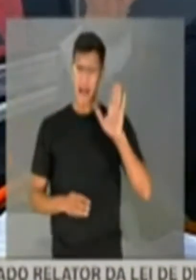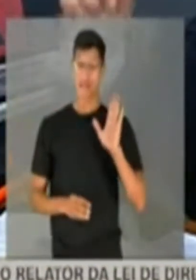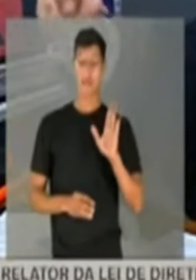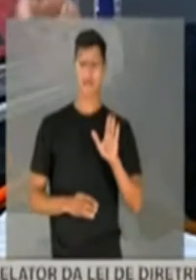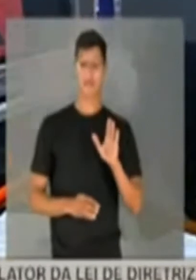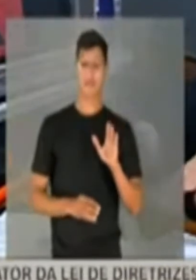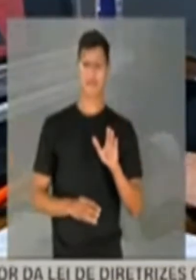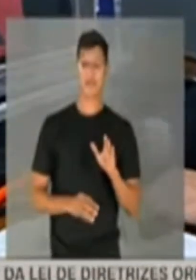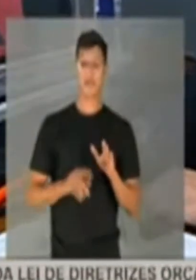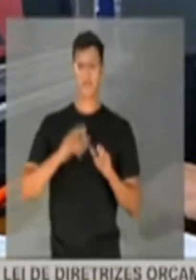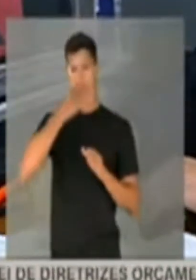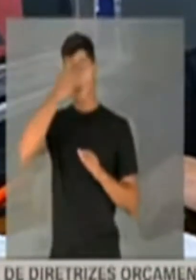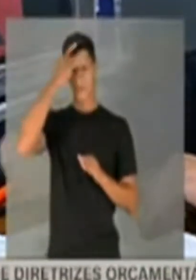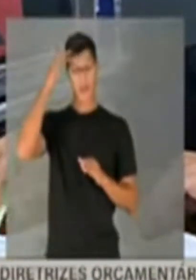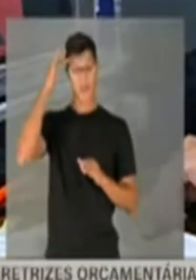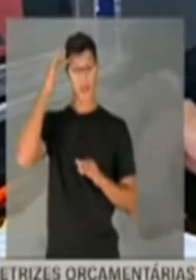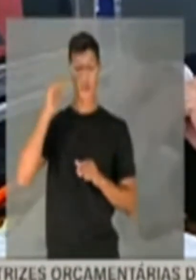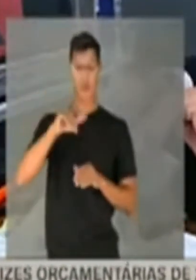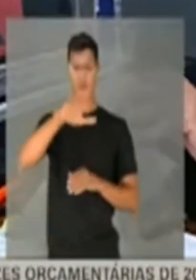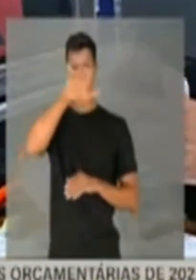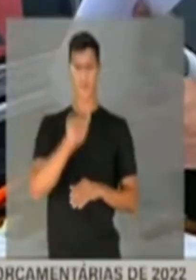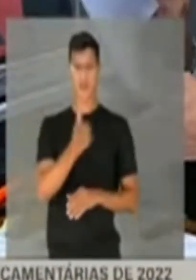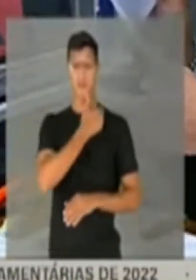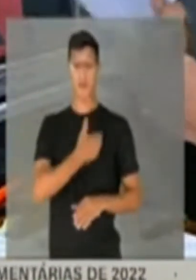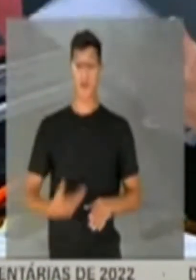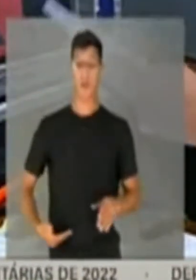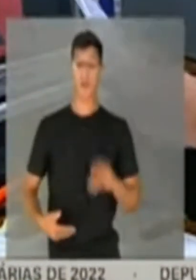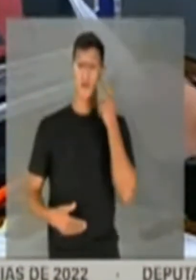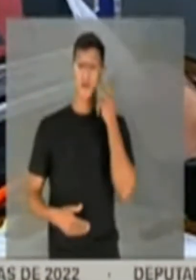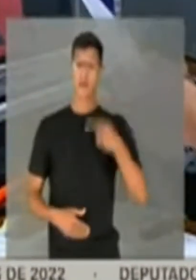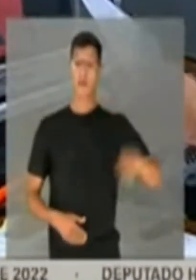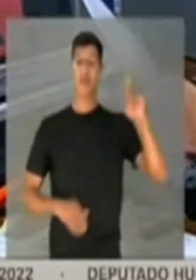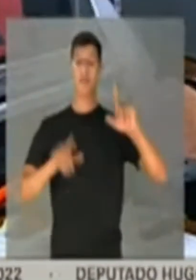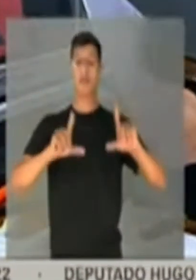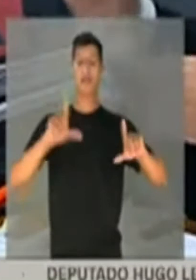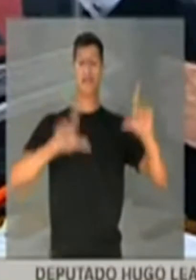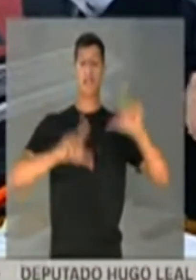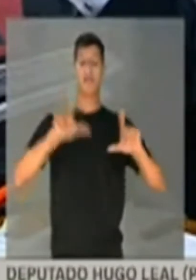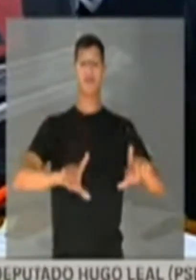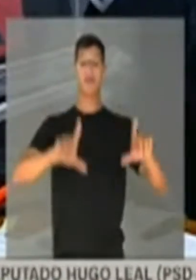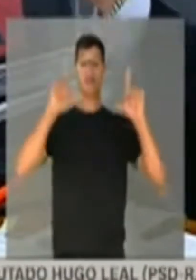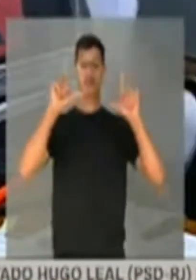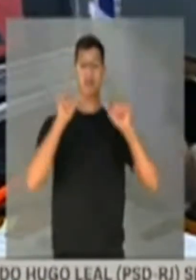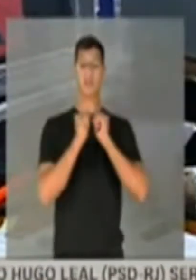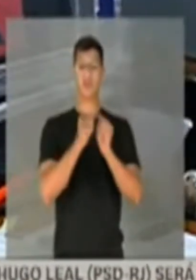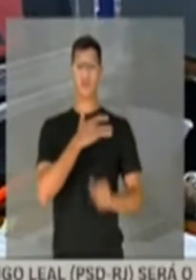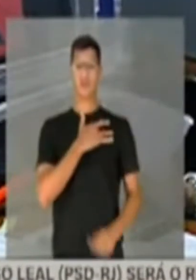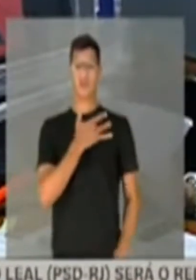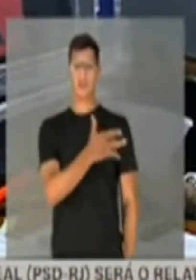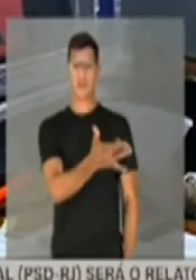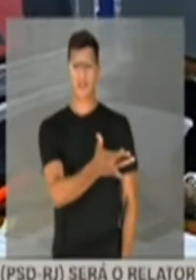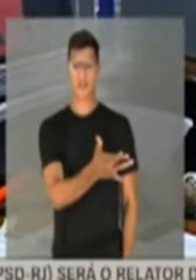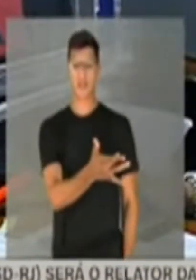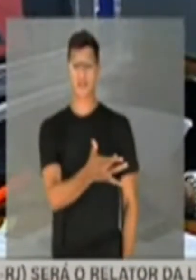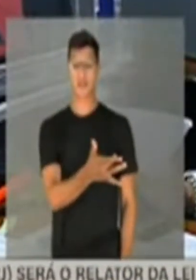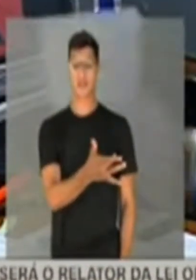E tem mais. Foi a pessoa escalada pelo governo para ir para a televisão juntamente com o ministro Onyx